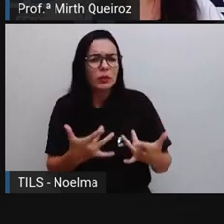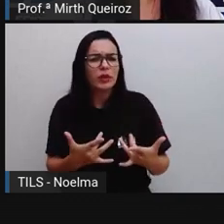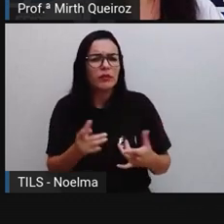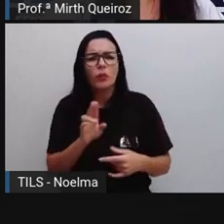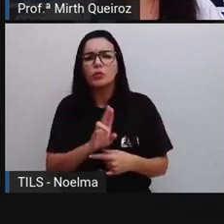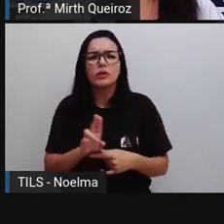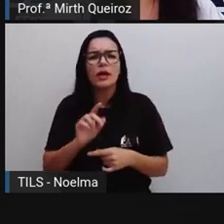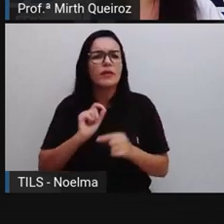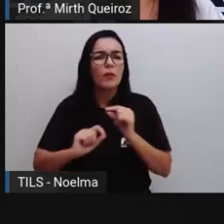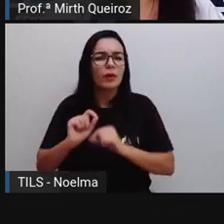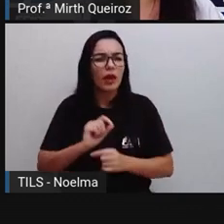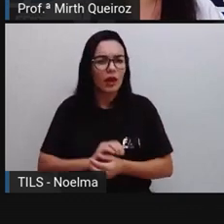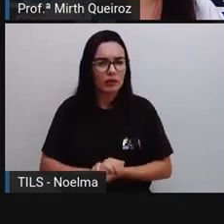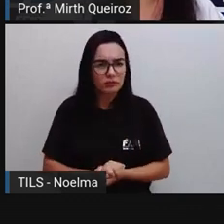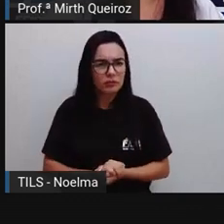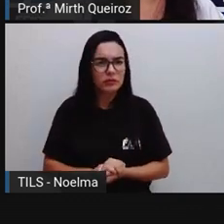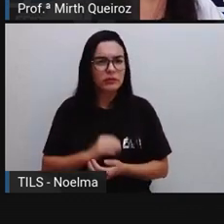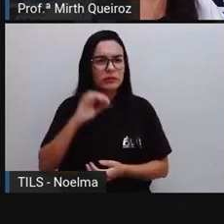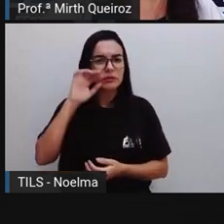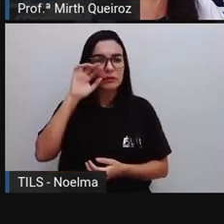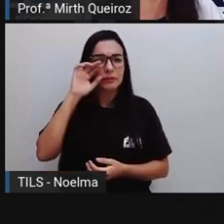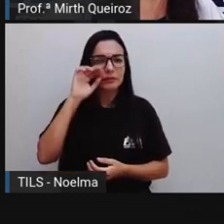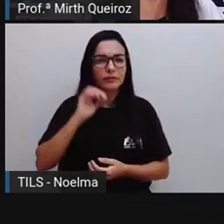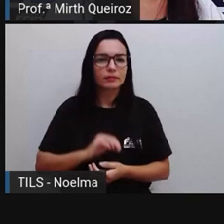eles pudessem fazer o levantamento aí